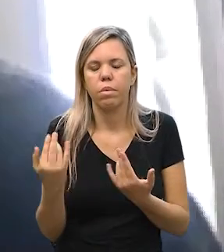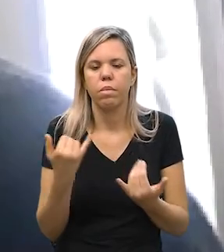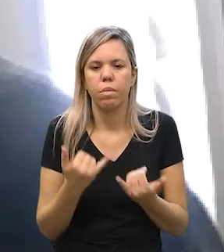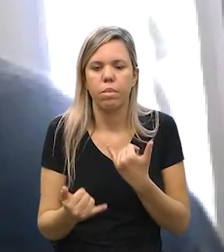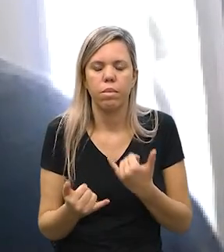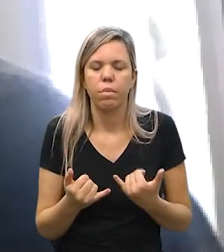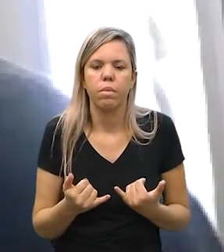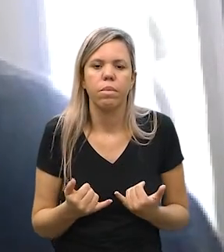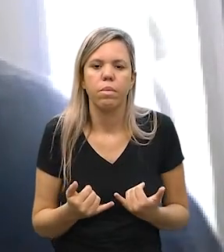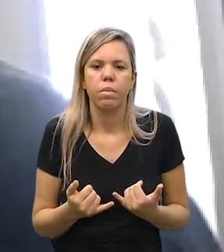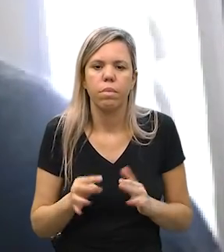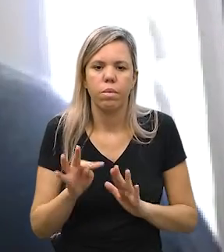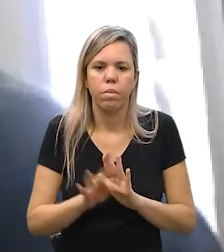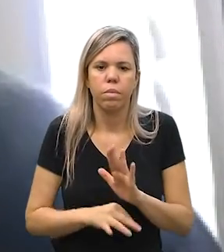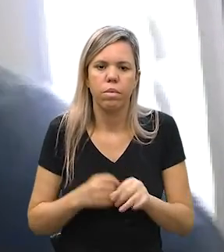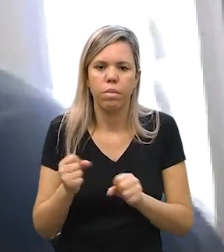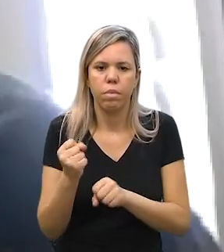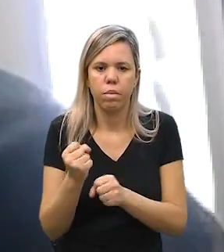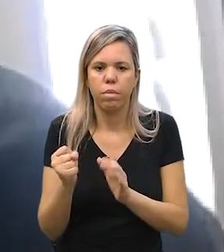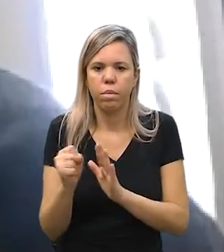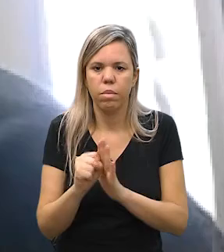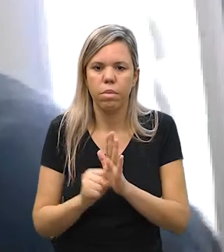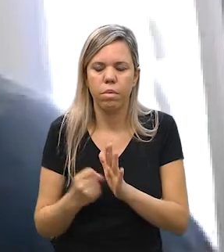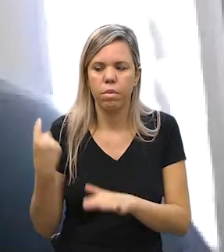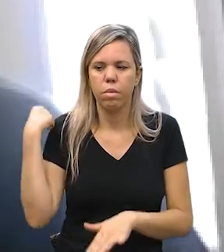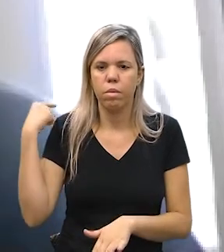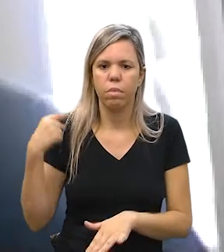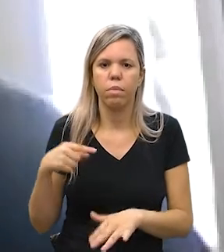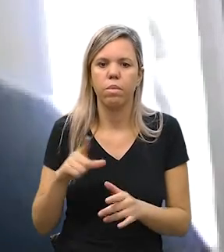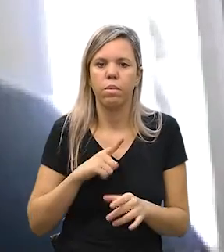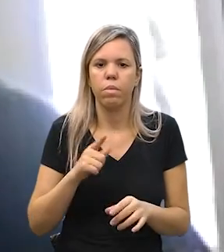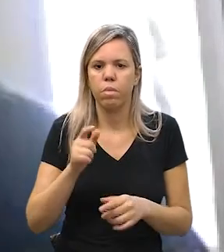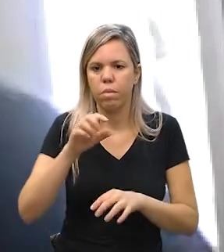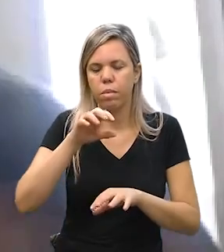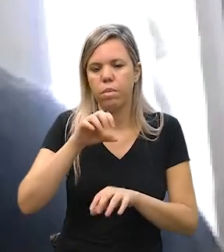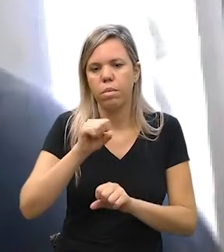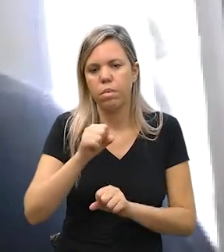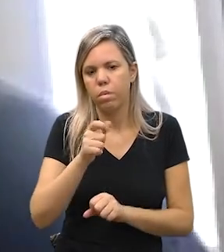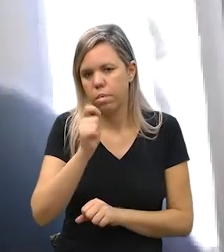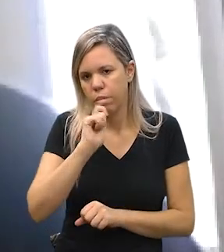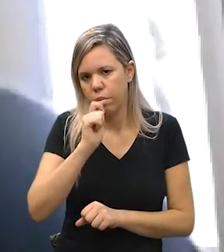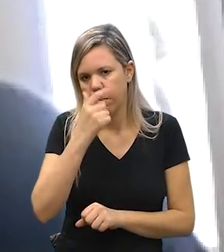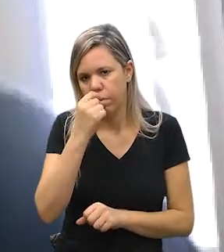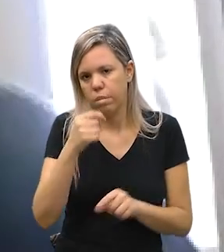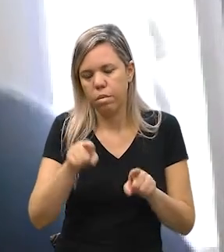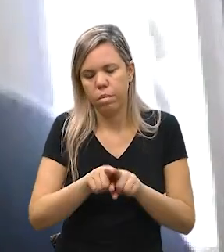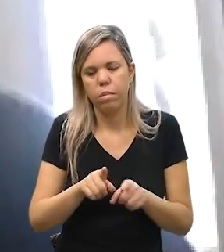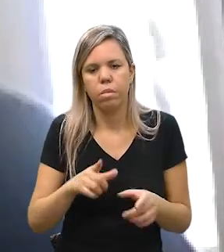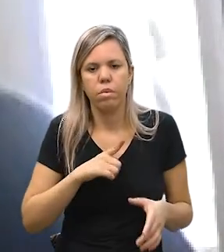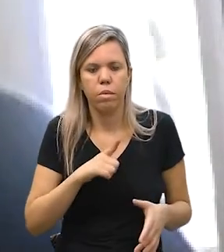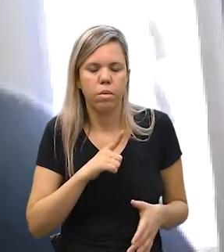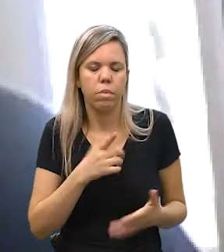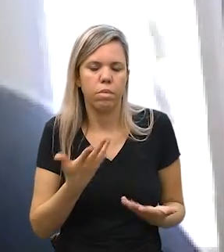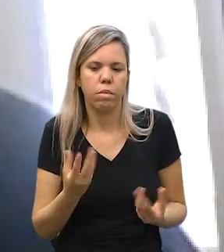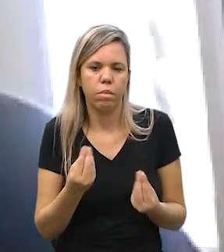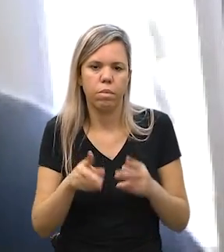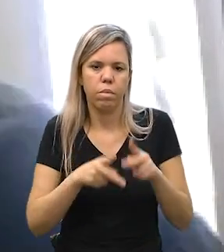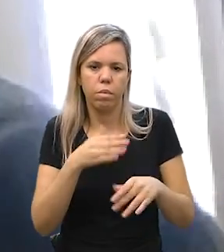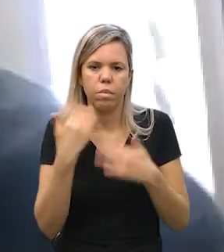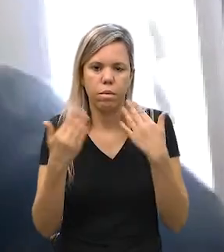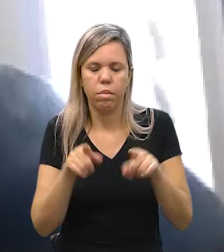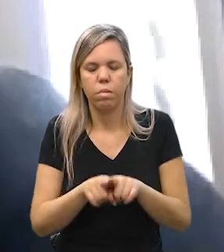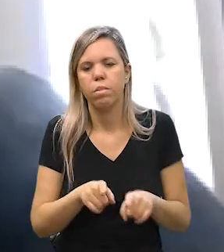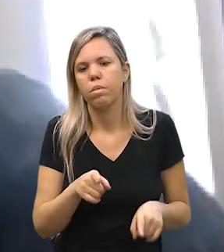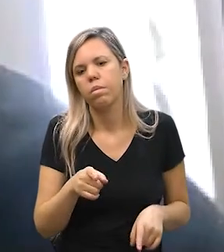isso, no século passado, teve a gripe espanhola, que também matou, né, muita gente, infelizmente. Só